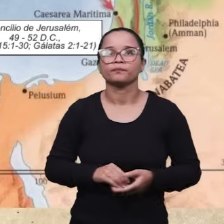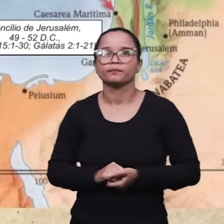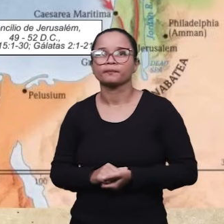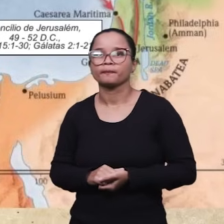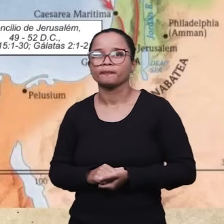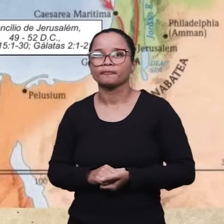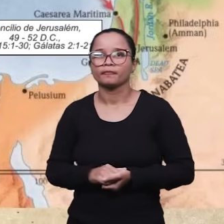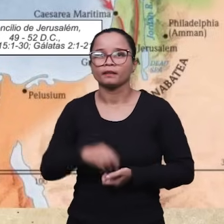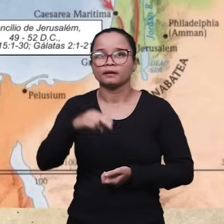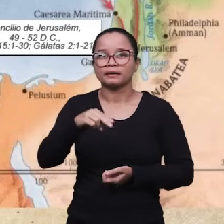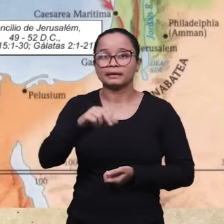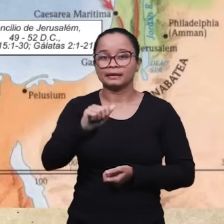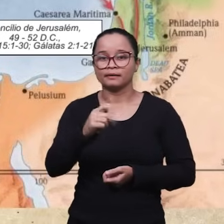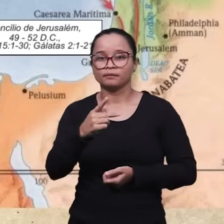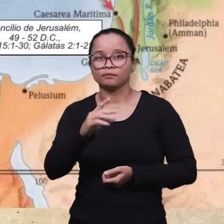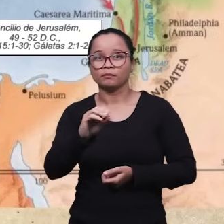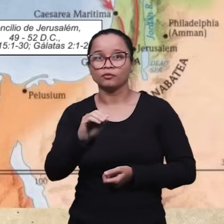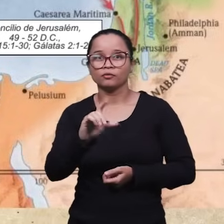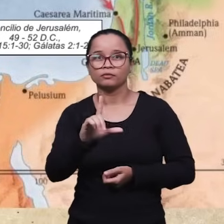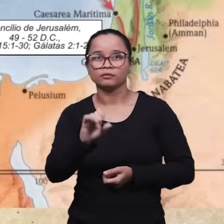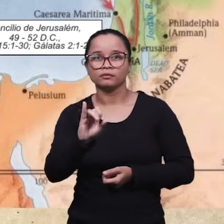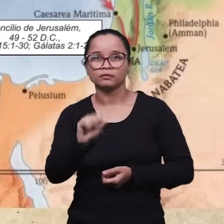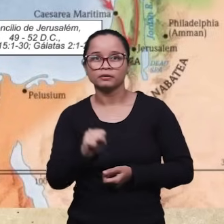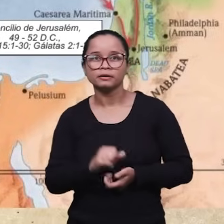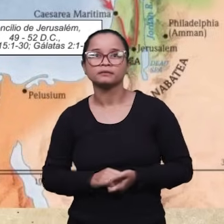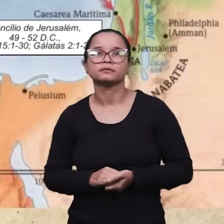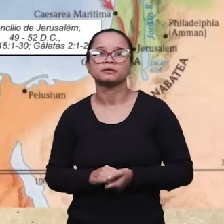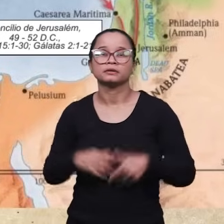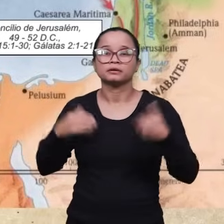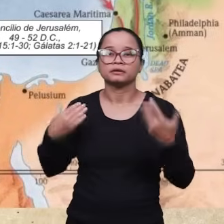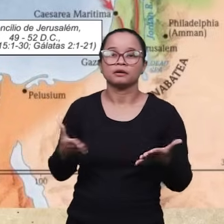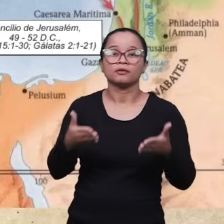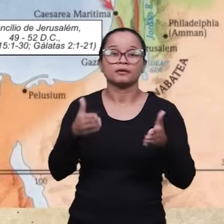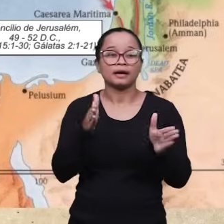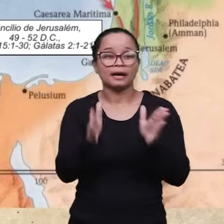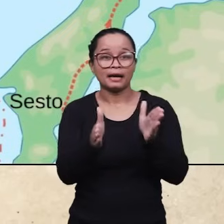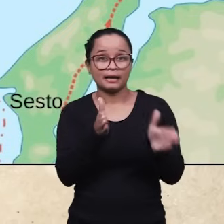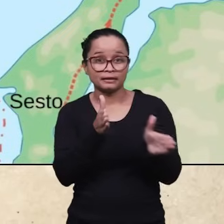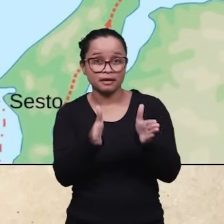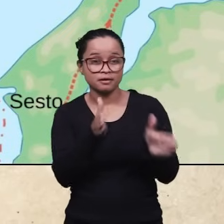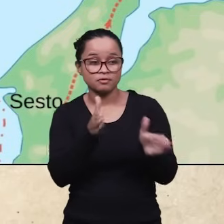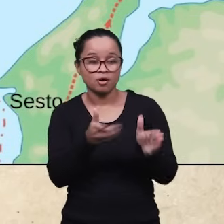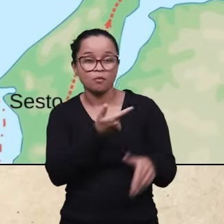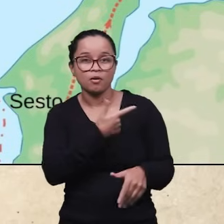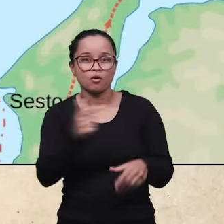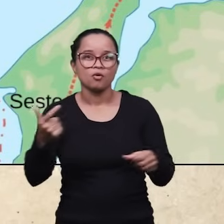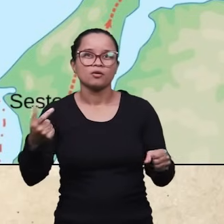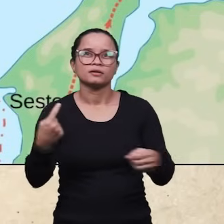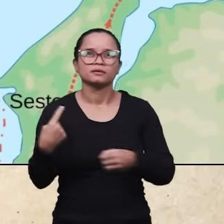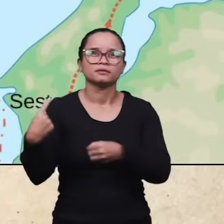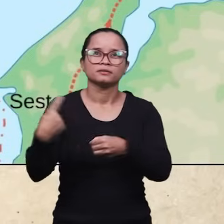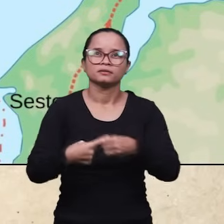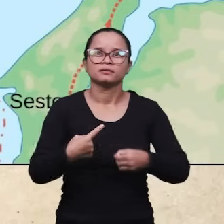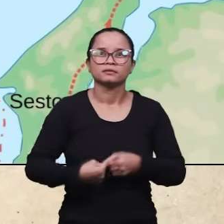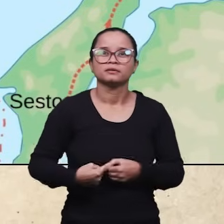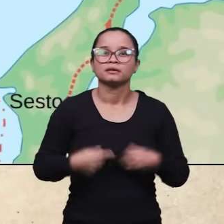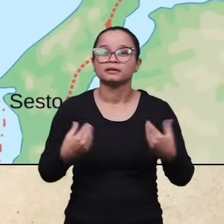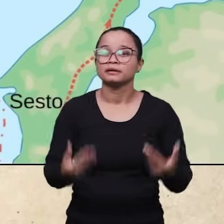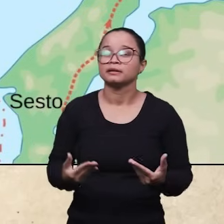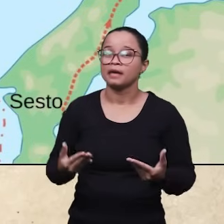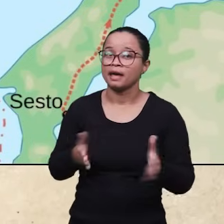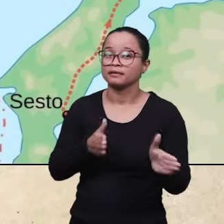ou Nápoles, que já vai dar acesso a uma outra cidade que será evangelizada, que é